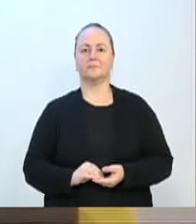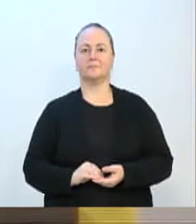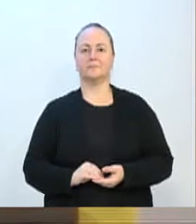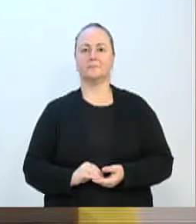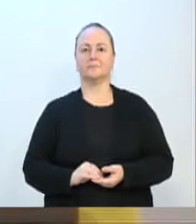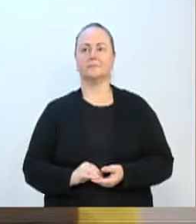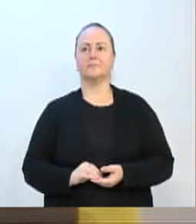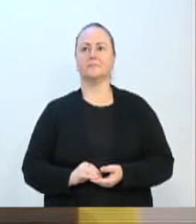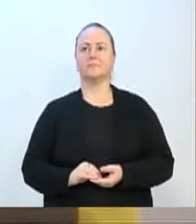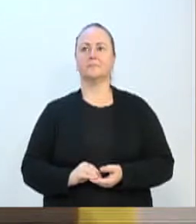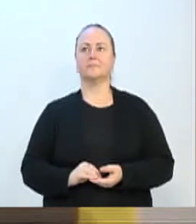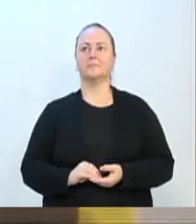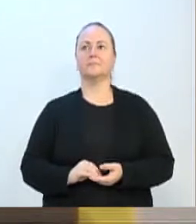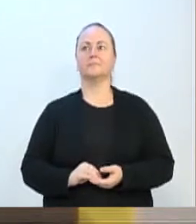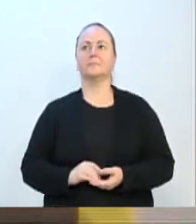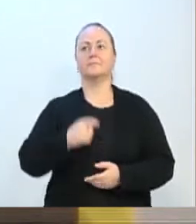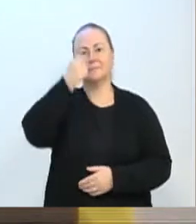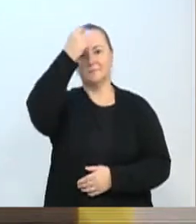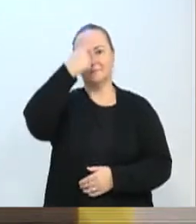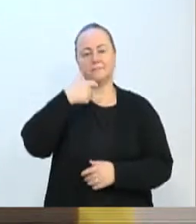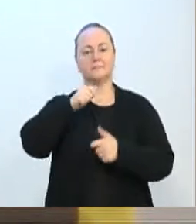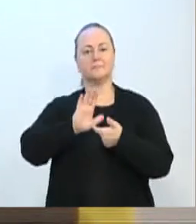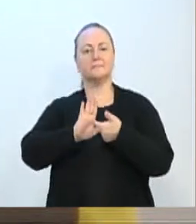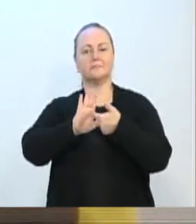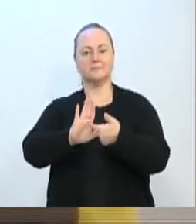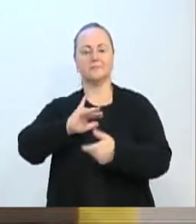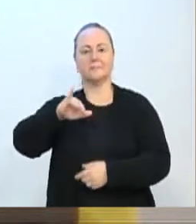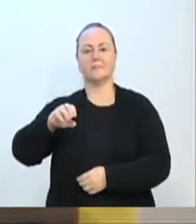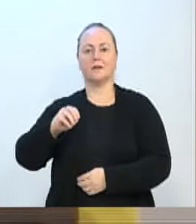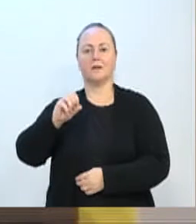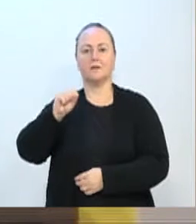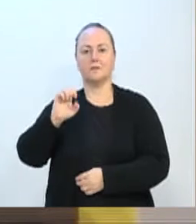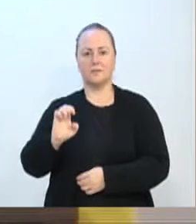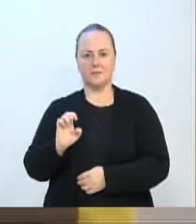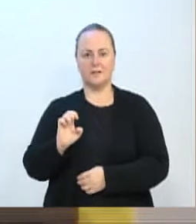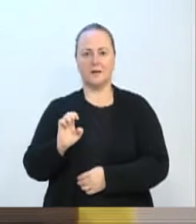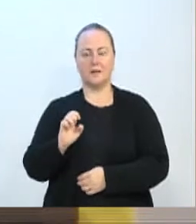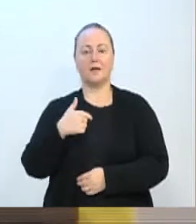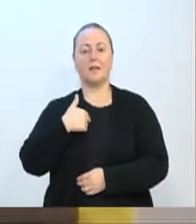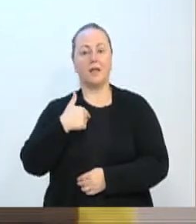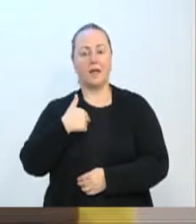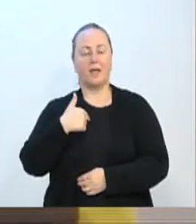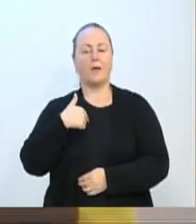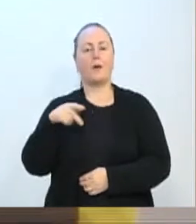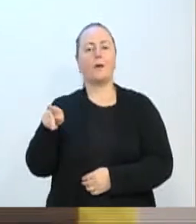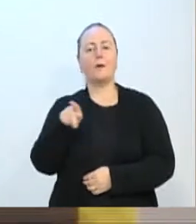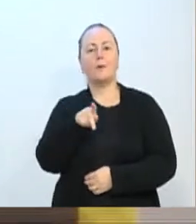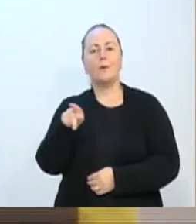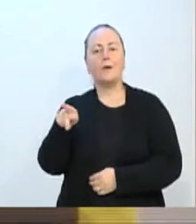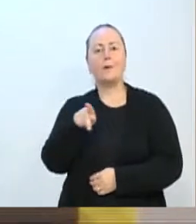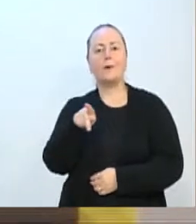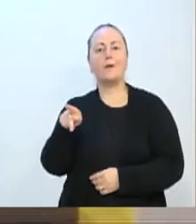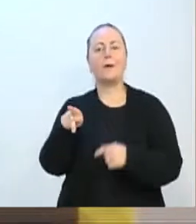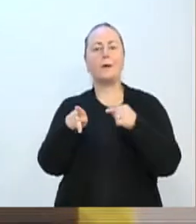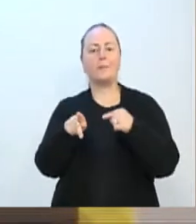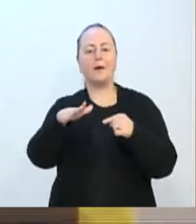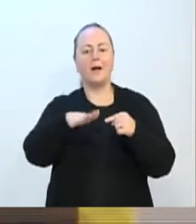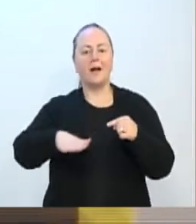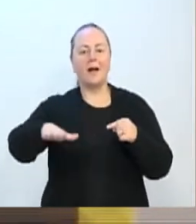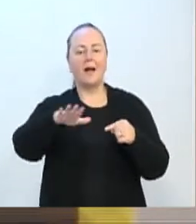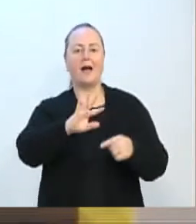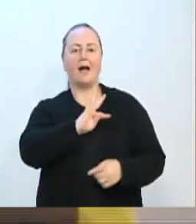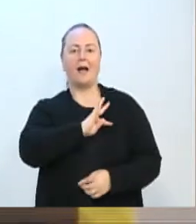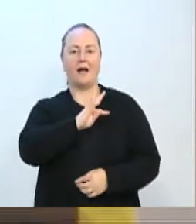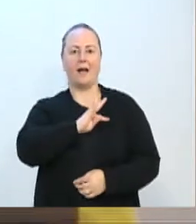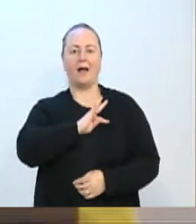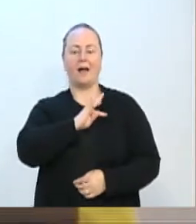Eu quero me apresentar, meu nome é José Décio de Alencar, eu sou um instrutor técnico de idiomas, de formação do